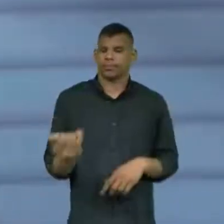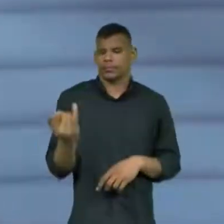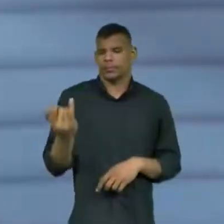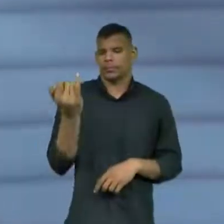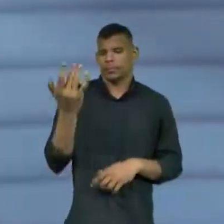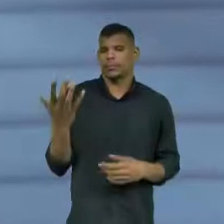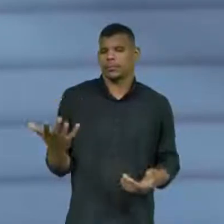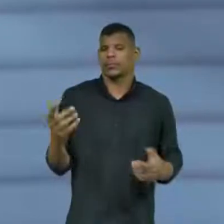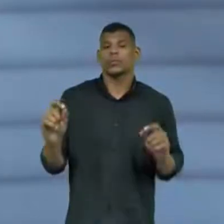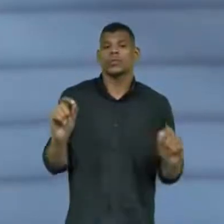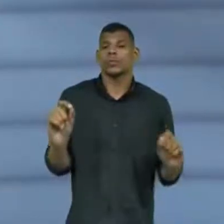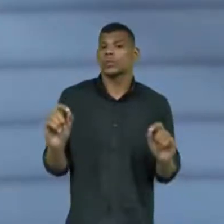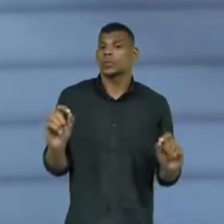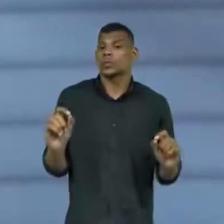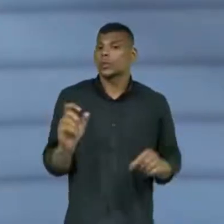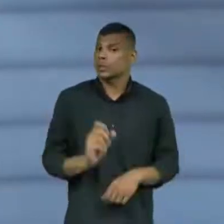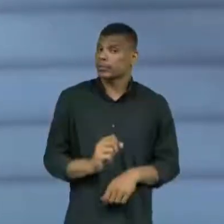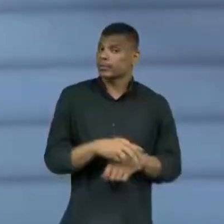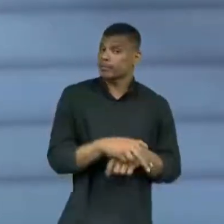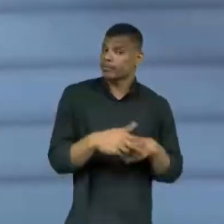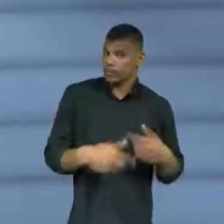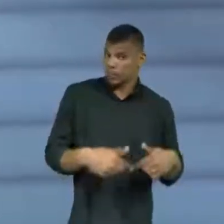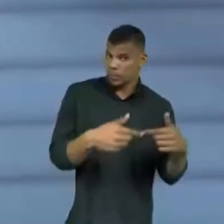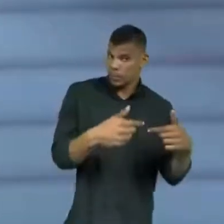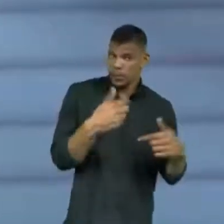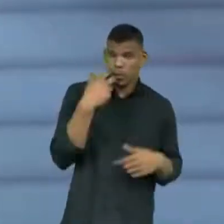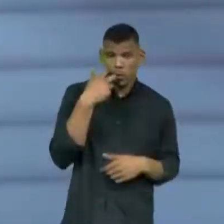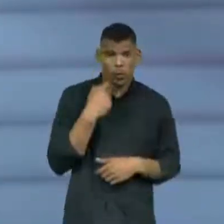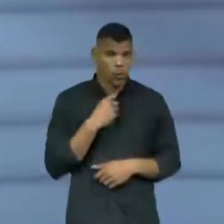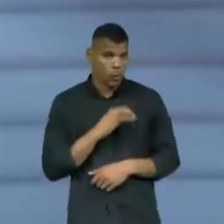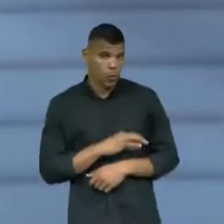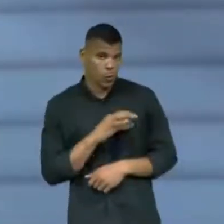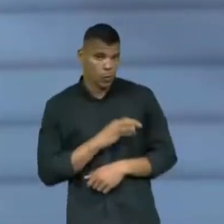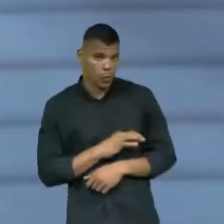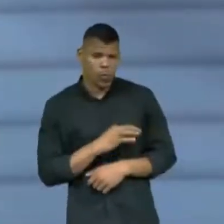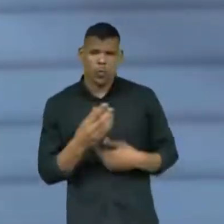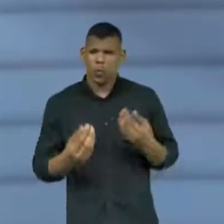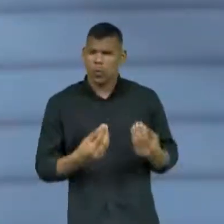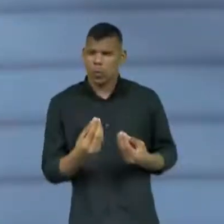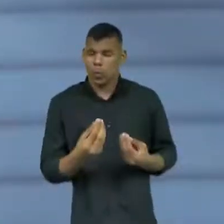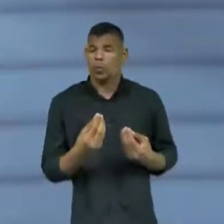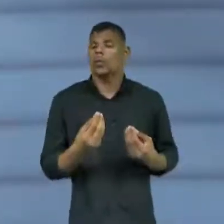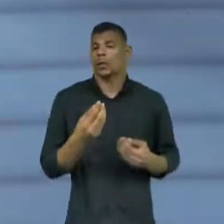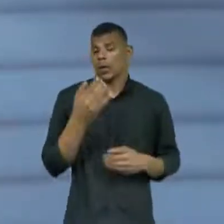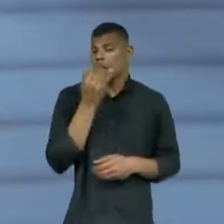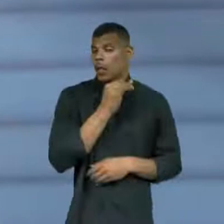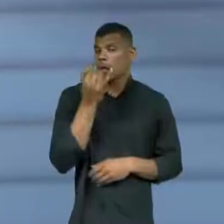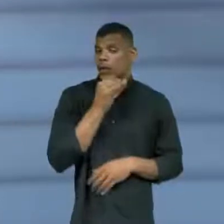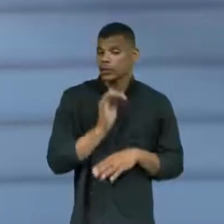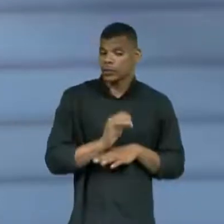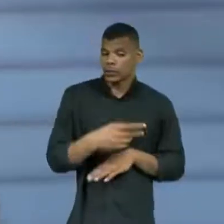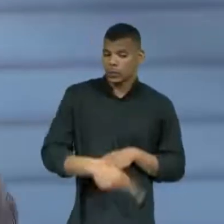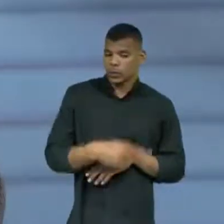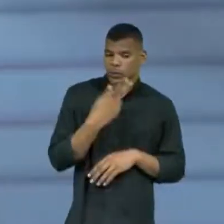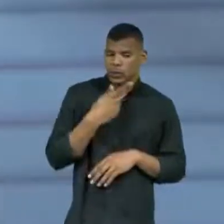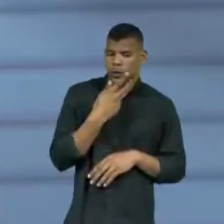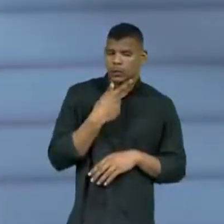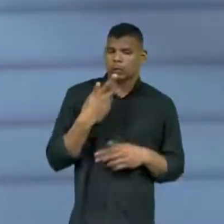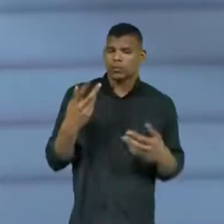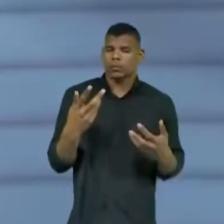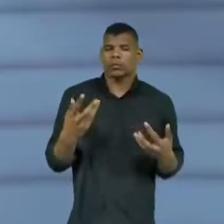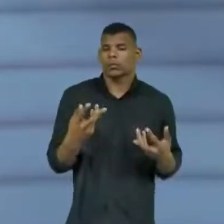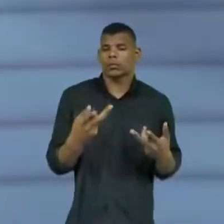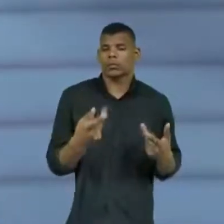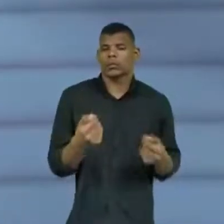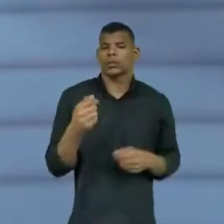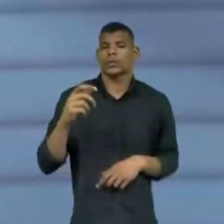é geração de emprego e renda através da energia, né? No estado do Ceará, que tem uma dádiva que a natureza nos deu, que é energia